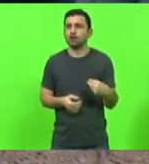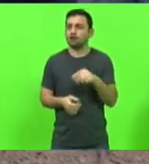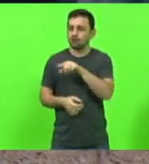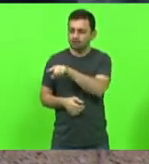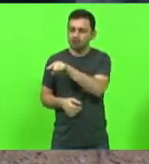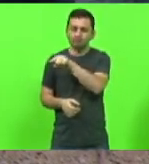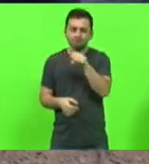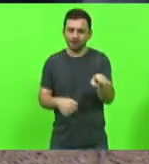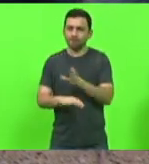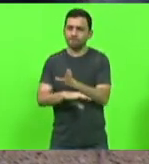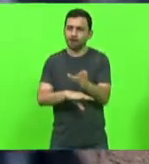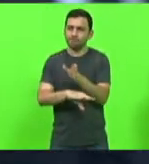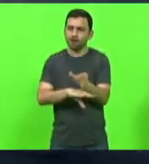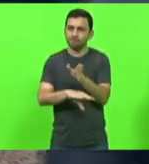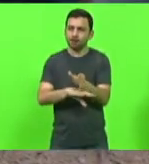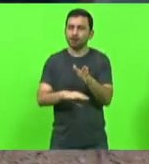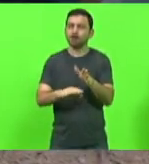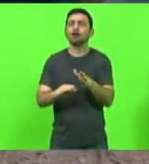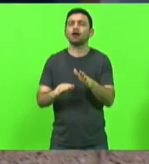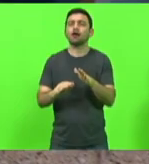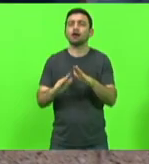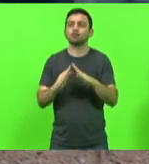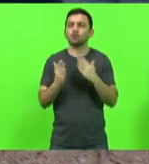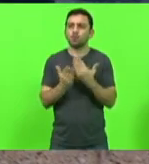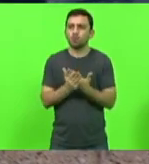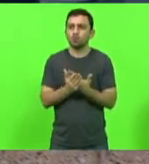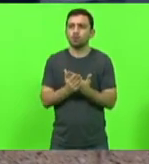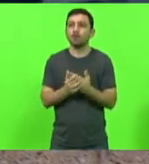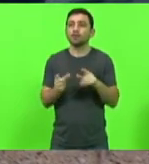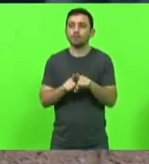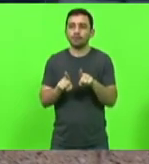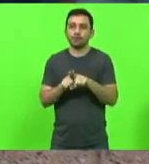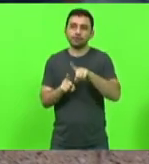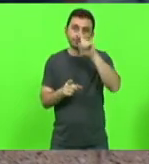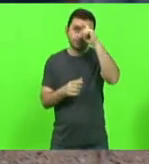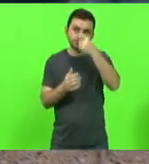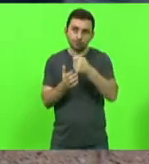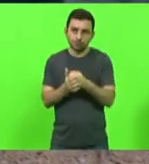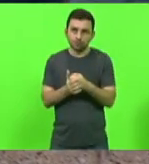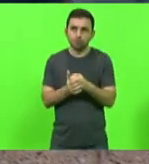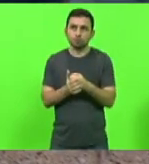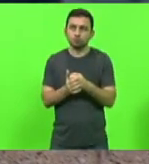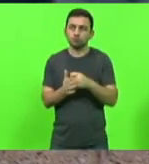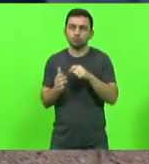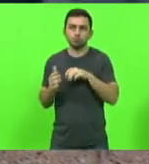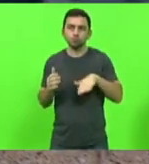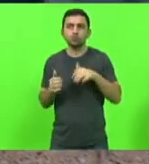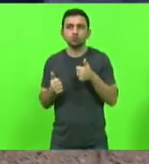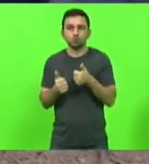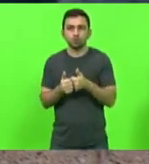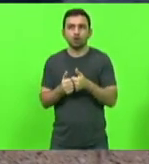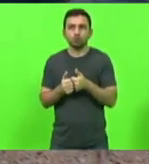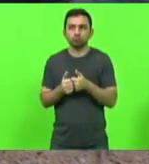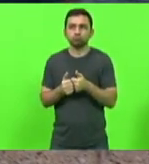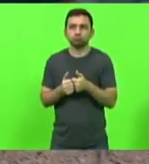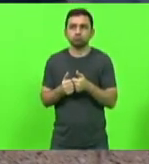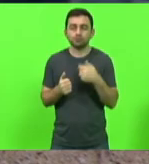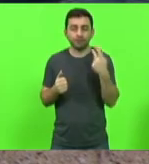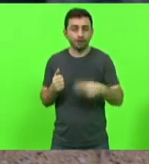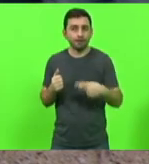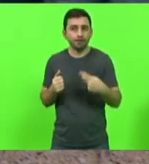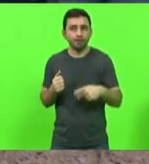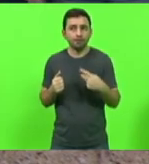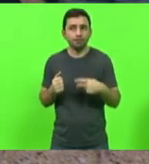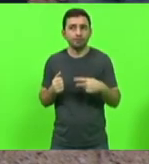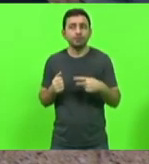frequente as escolas. e a decisão do Tribunal Regional Federal da nossa região, que tem implicação sobre o